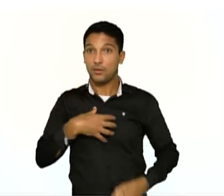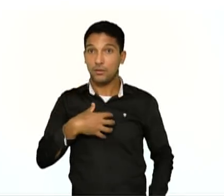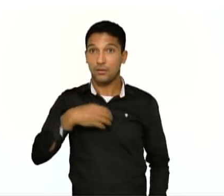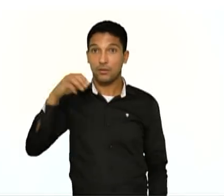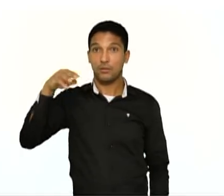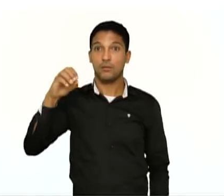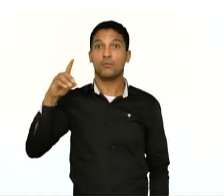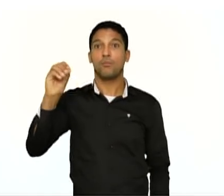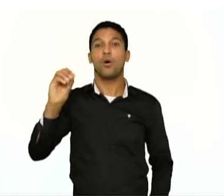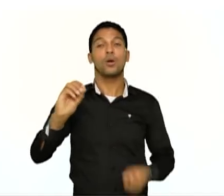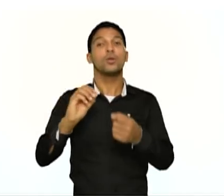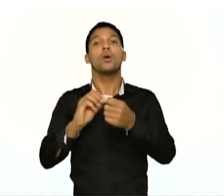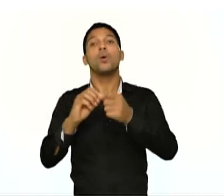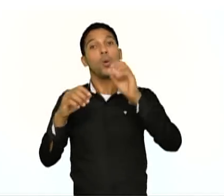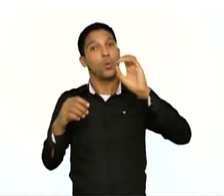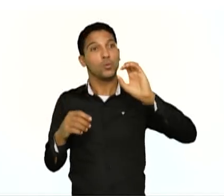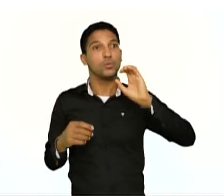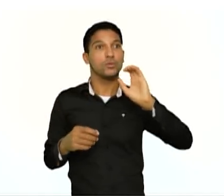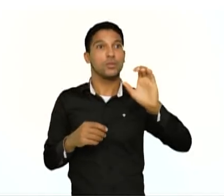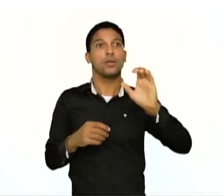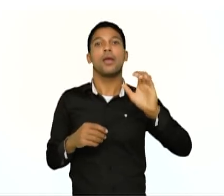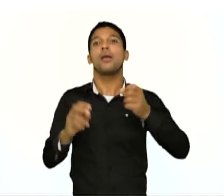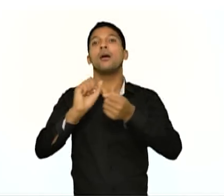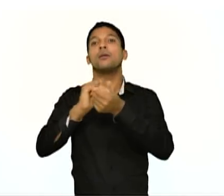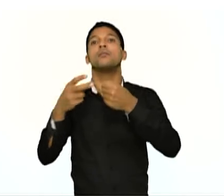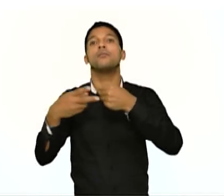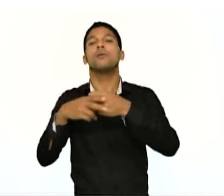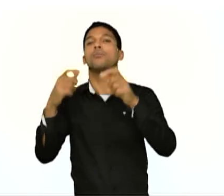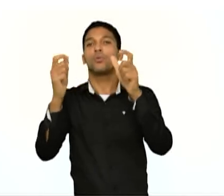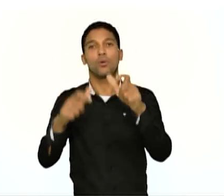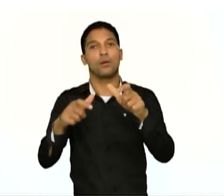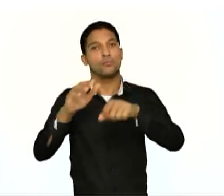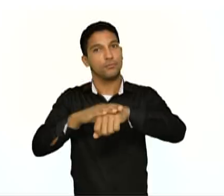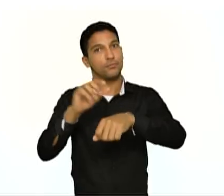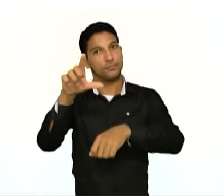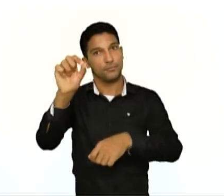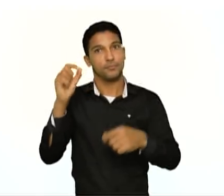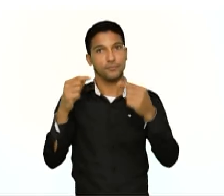o lugar? Mais um tempo para vocês acertarem mais essa questão.